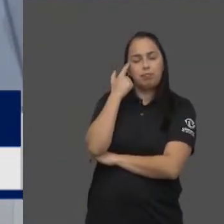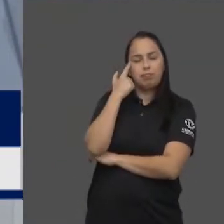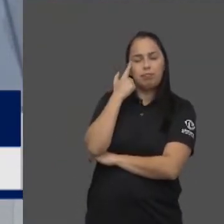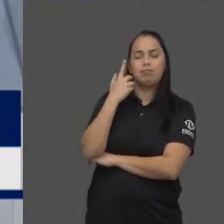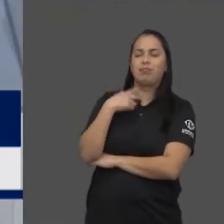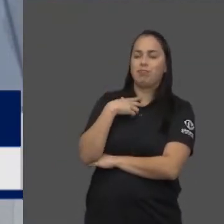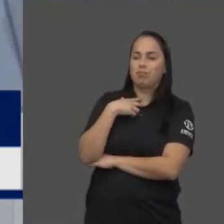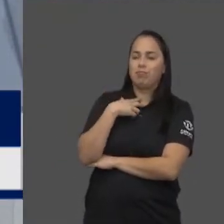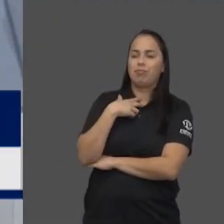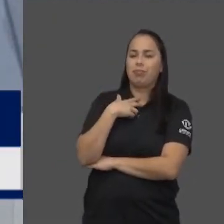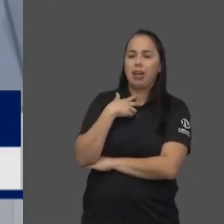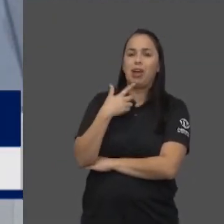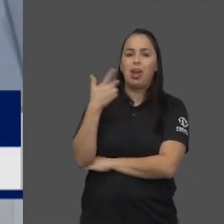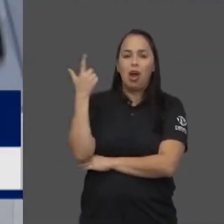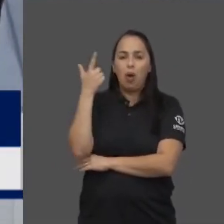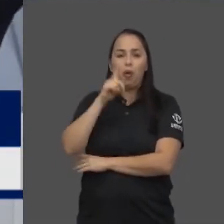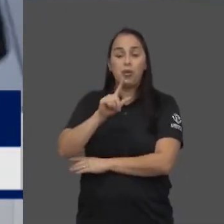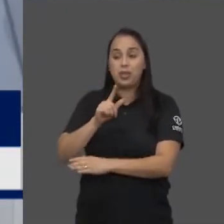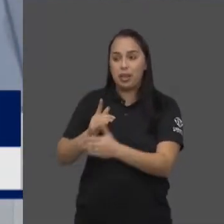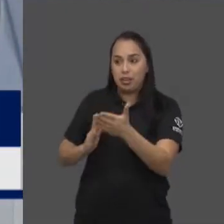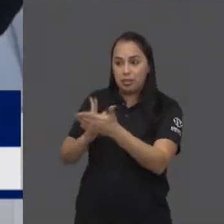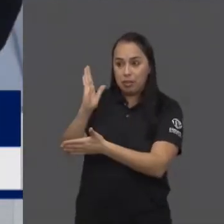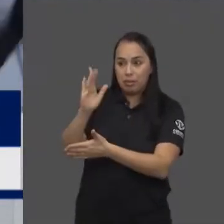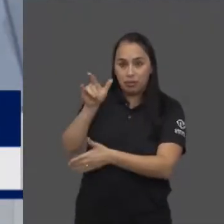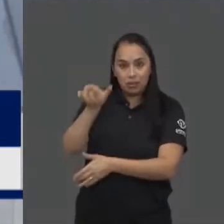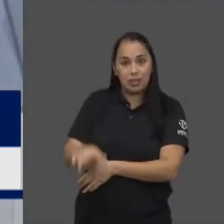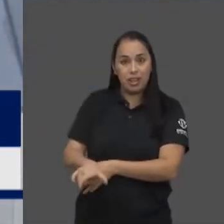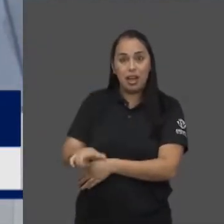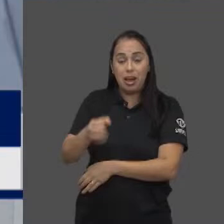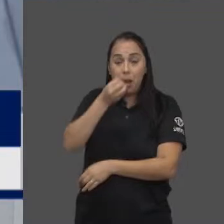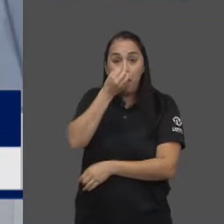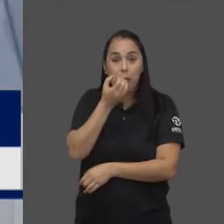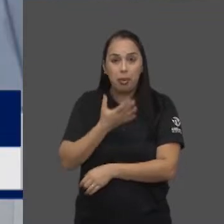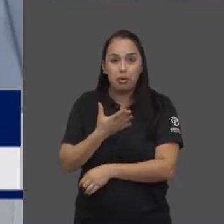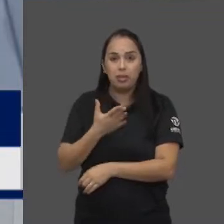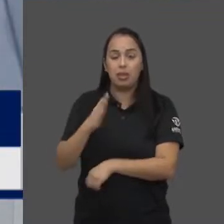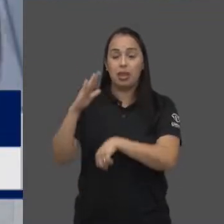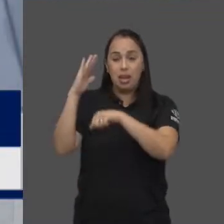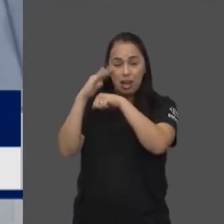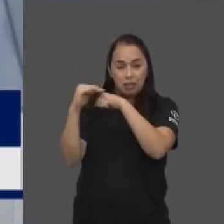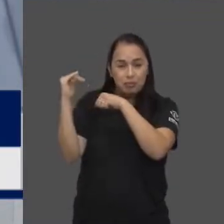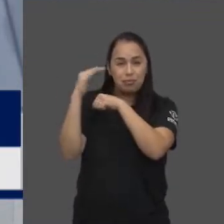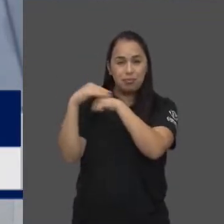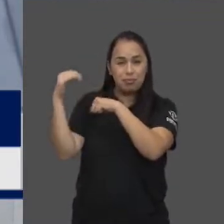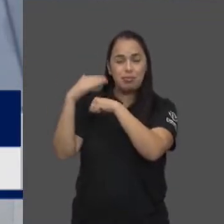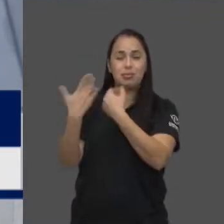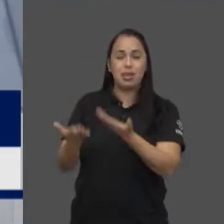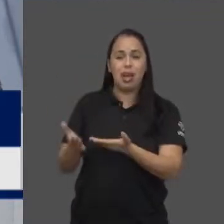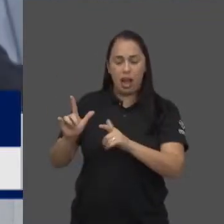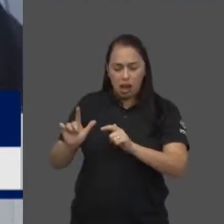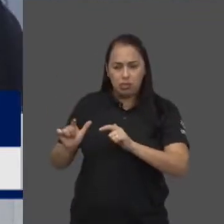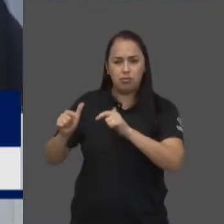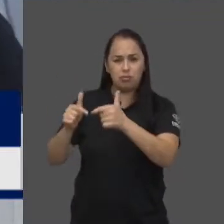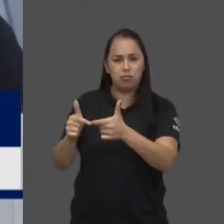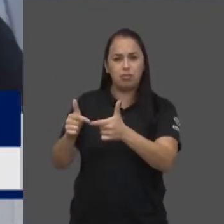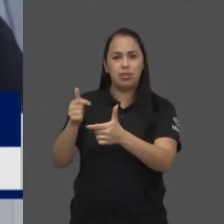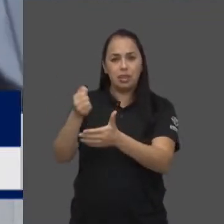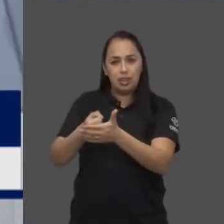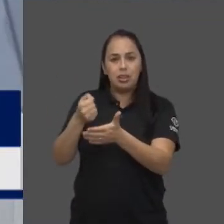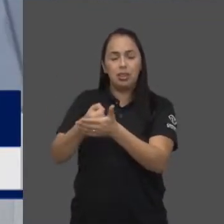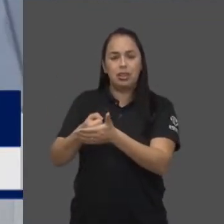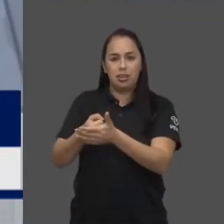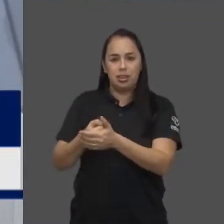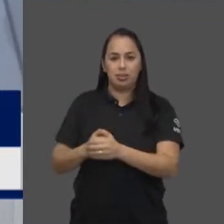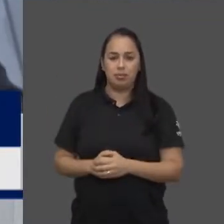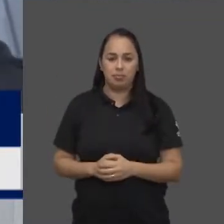quando você passava eu fazer puxo acertei da Olaria o cara é bom o cara é